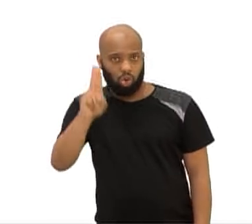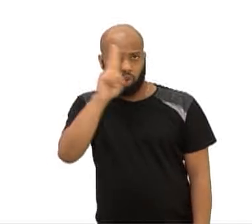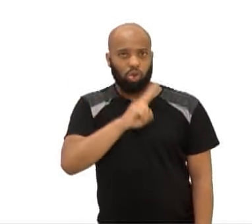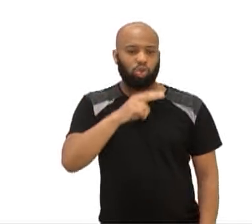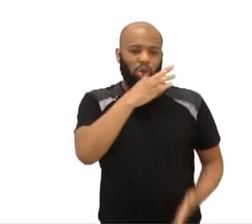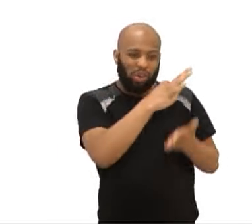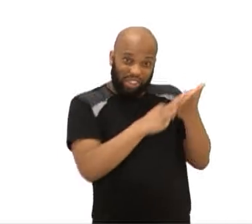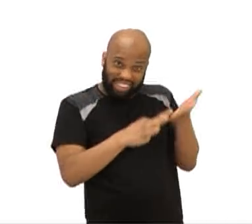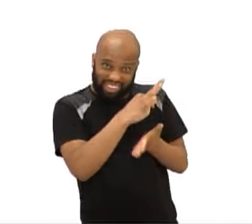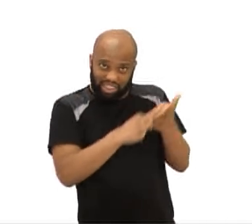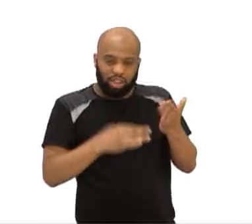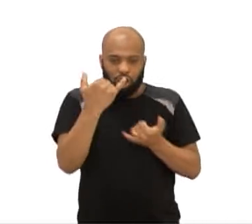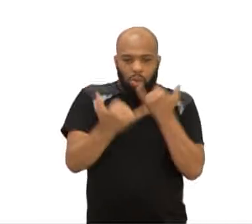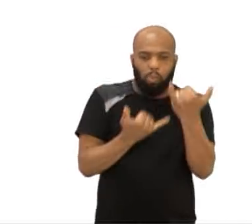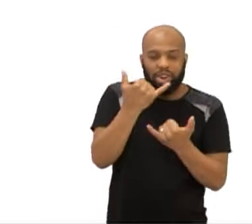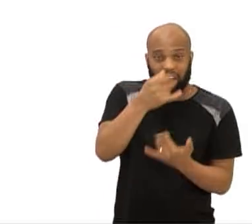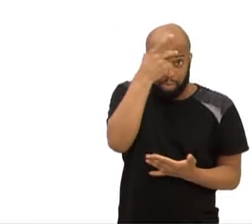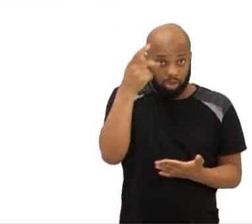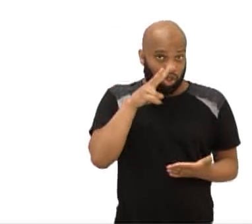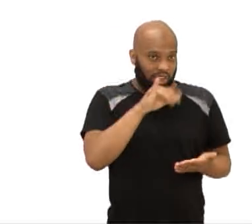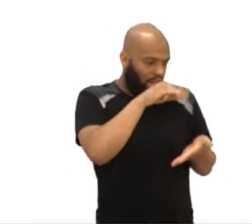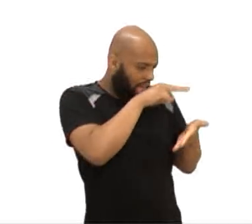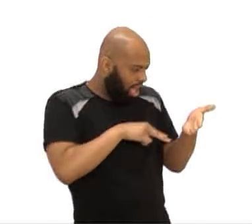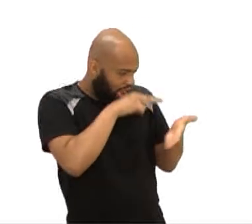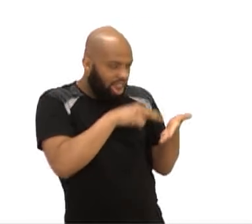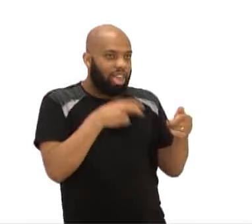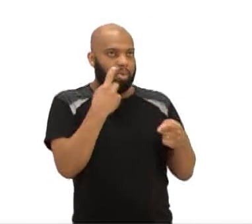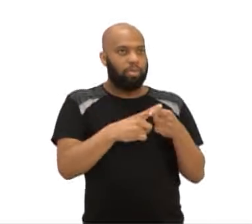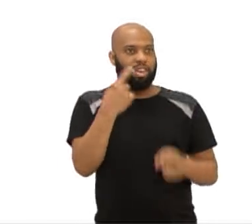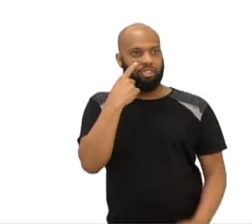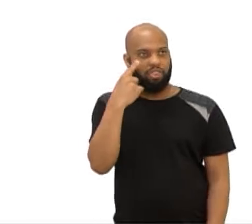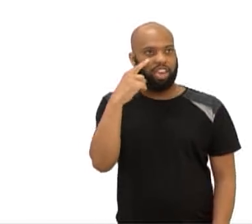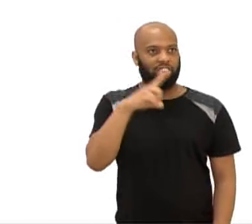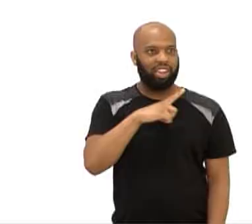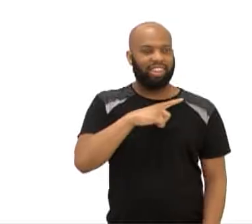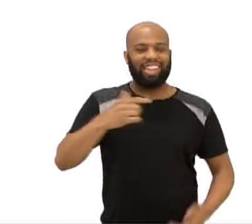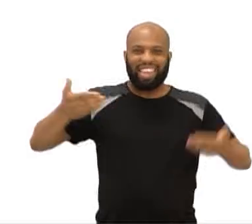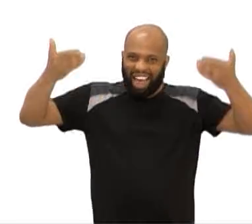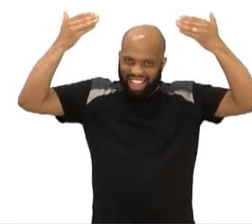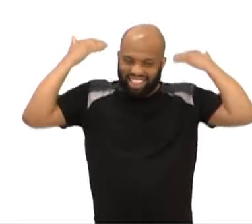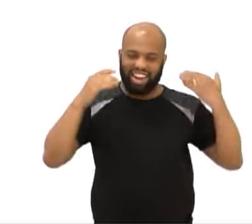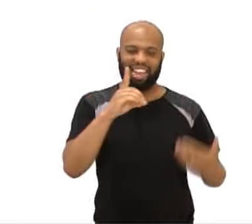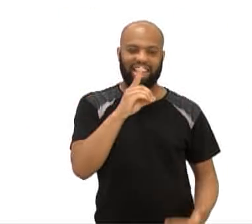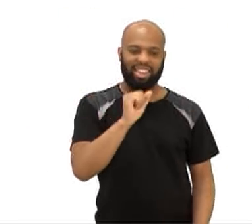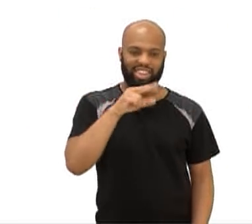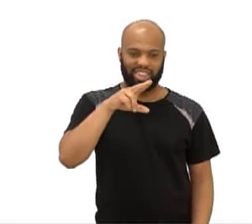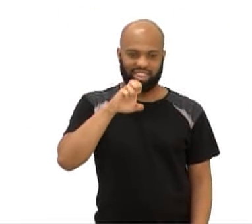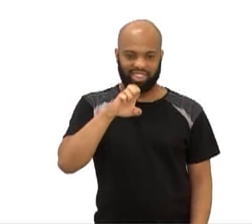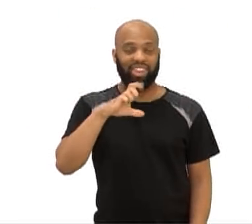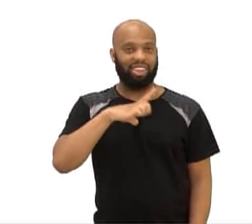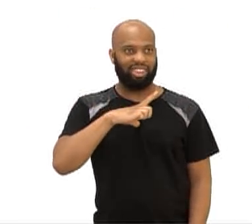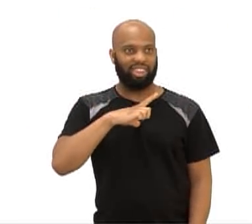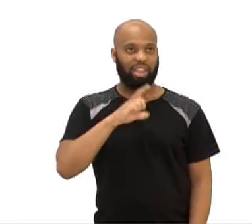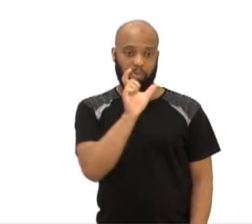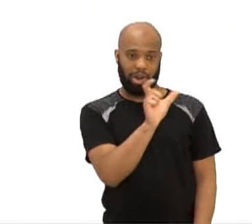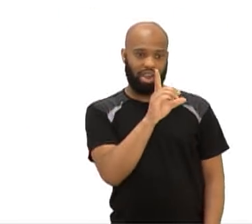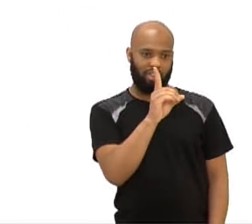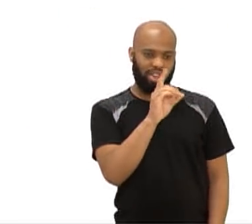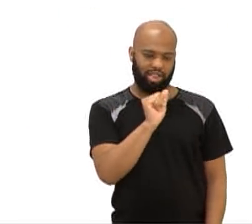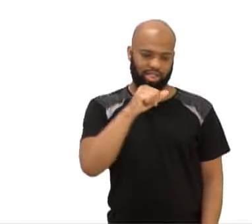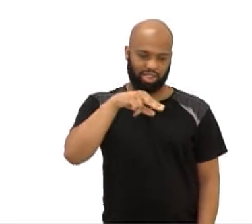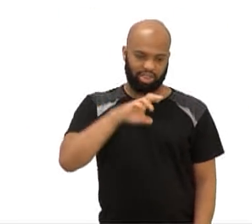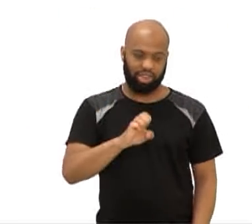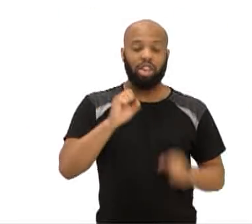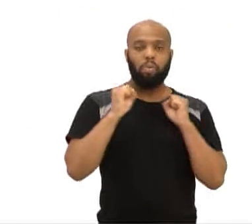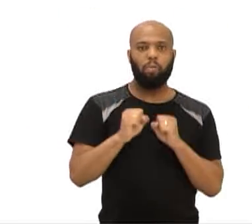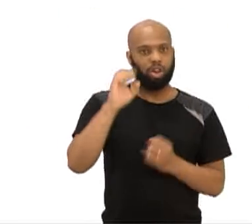verbal para brincar com o interlocutor. O termo, estão vendo aqui, ó, dance e dance. O termo dance pode ser